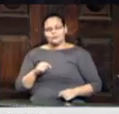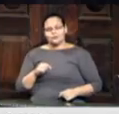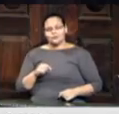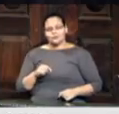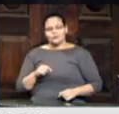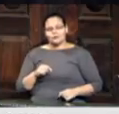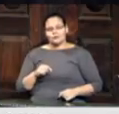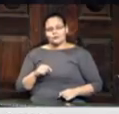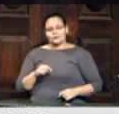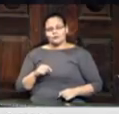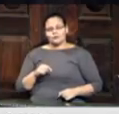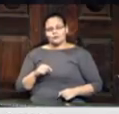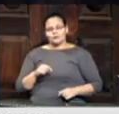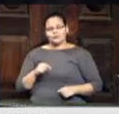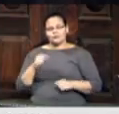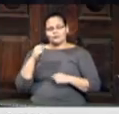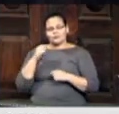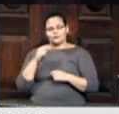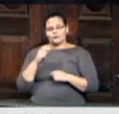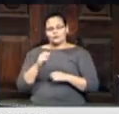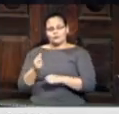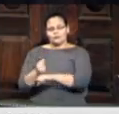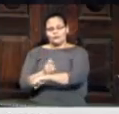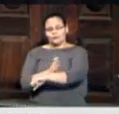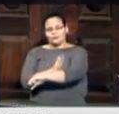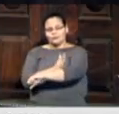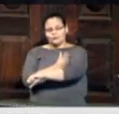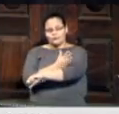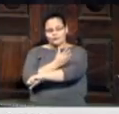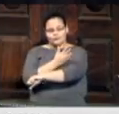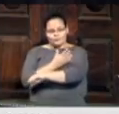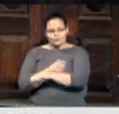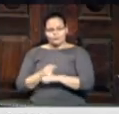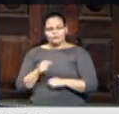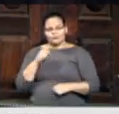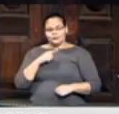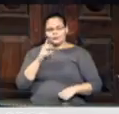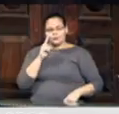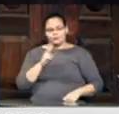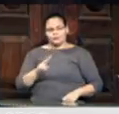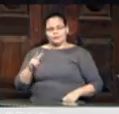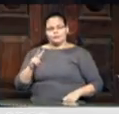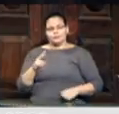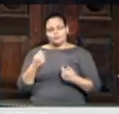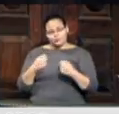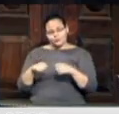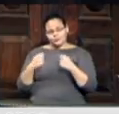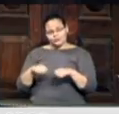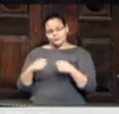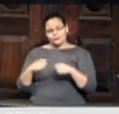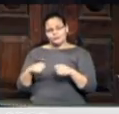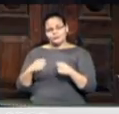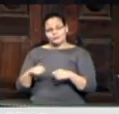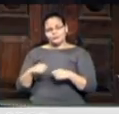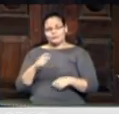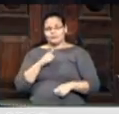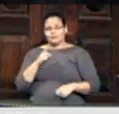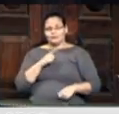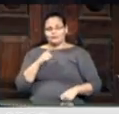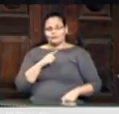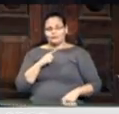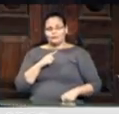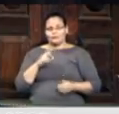e ameno, cascatas de ambições para o amanhã previsto. E é necessário crer num